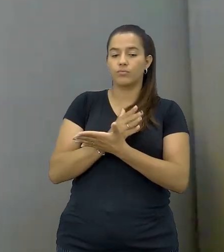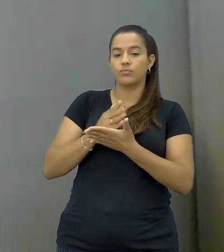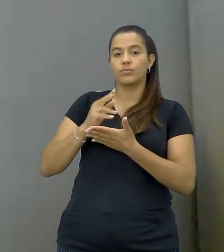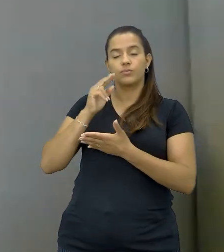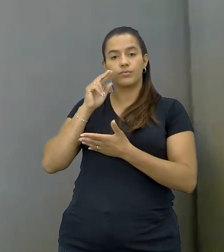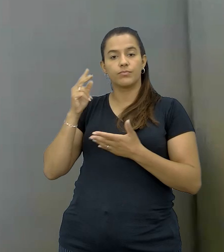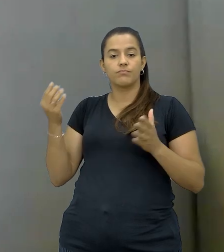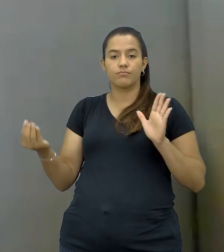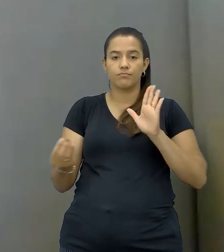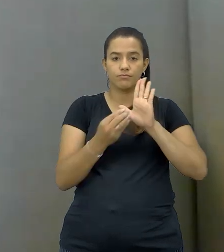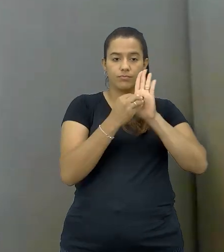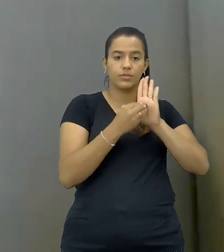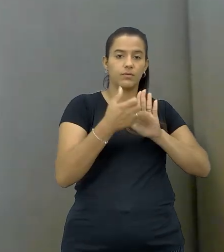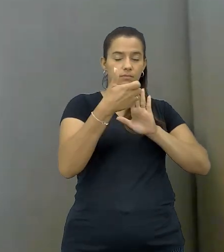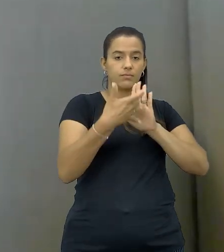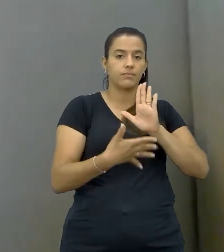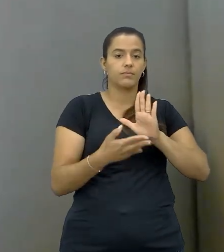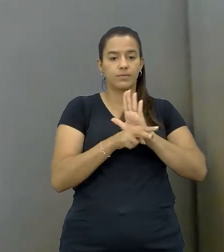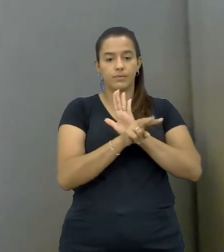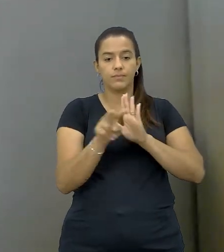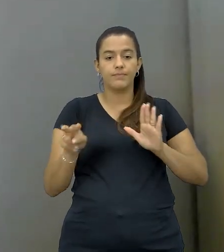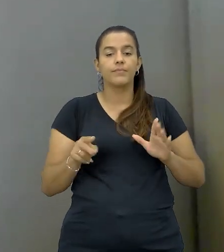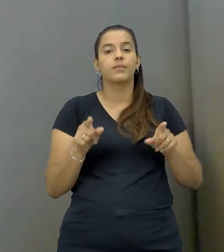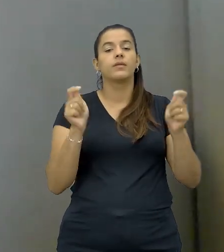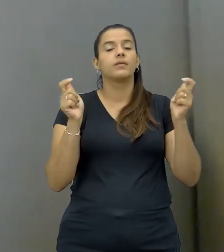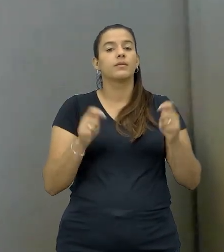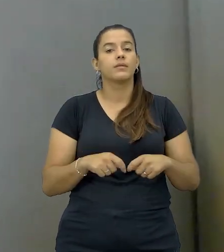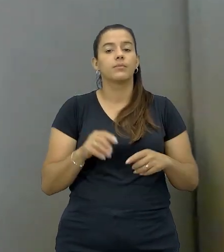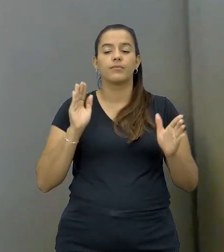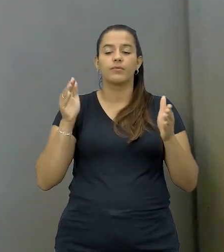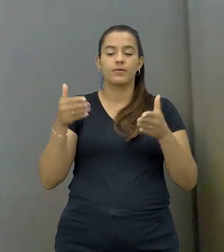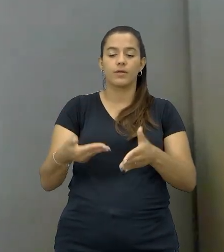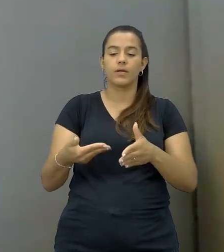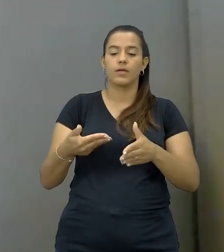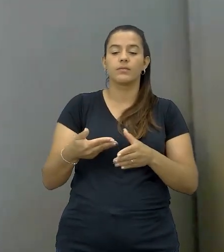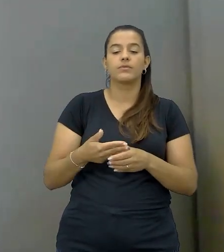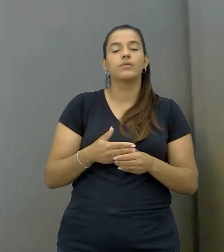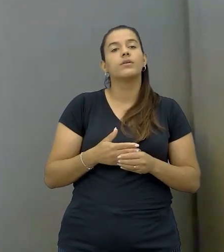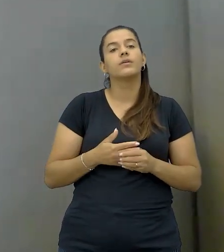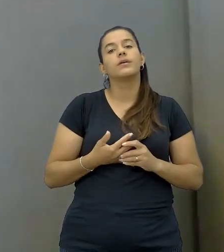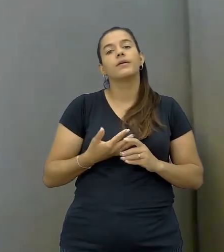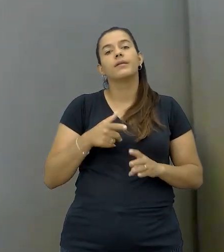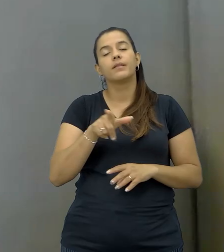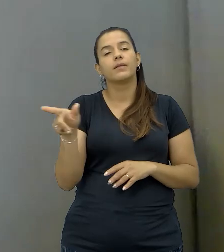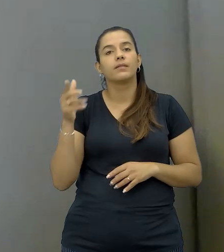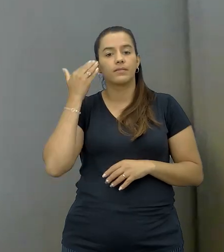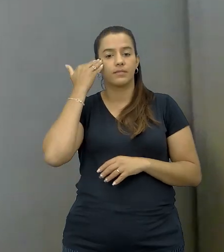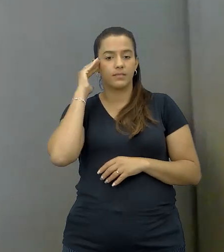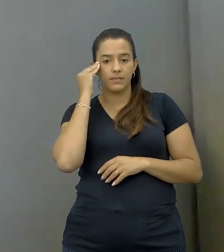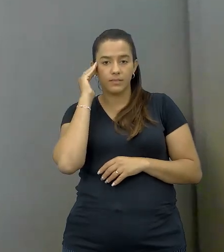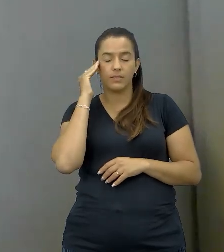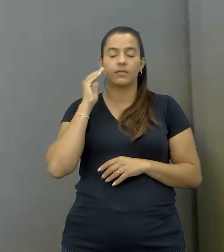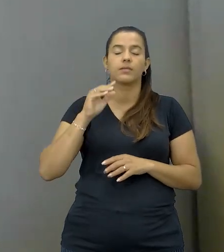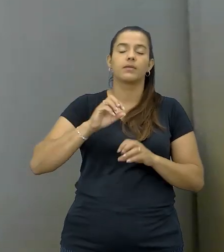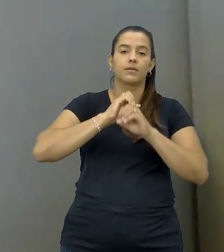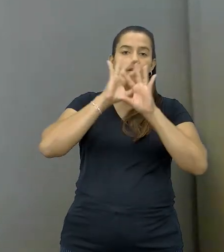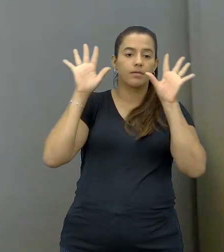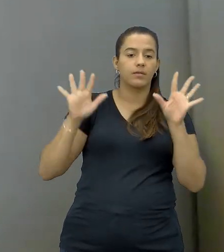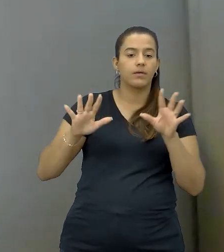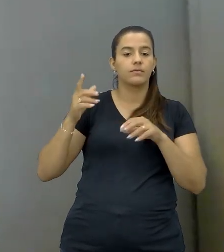estamos colocando aqui para vocês, esse olhar sempre voltado para a questão da compreensão, de buscar,